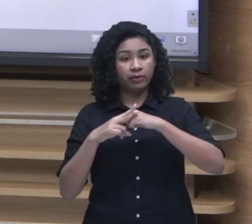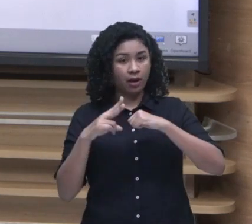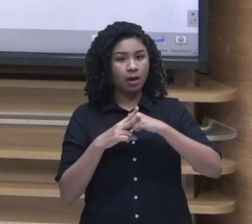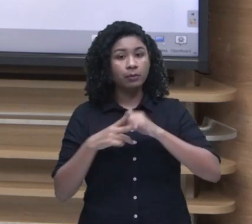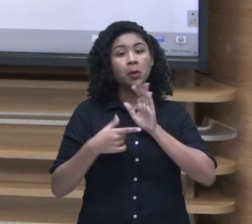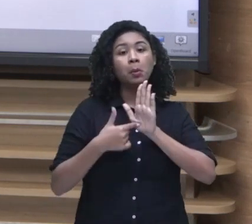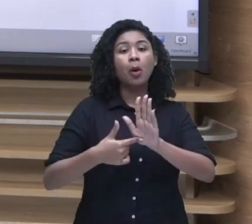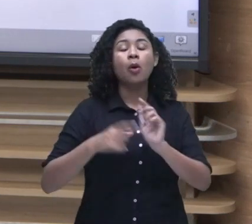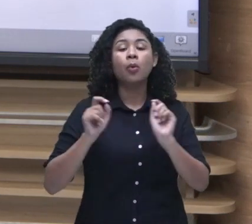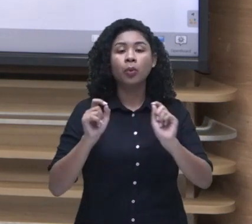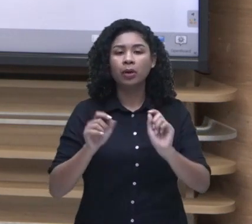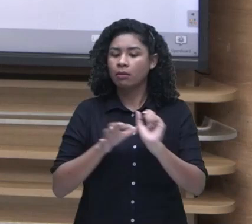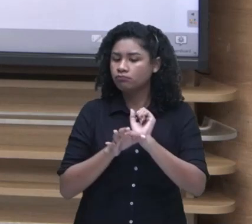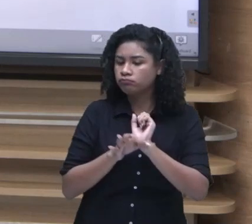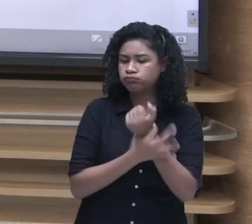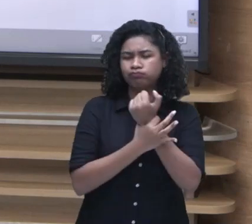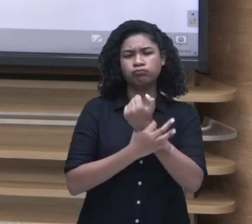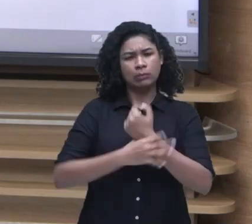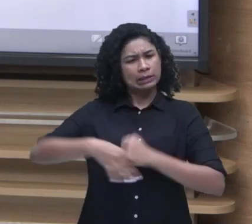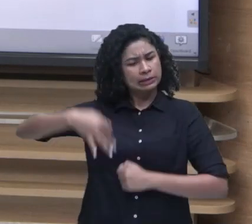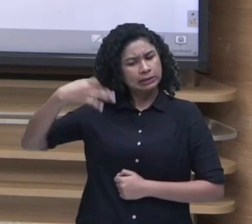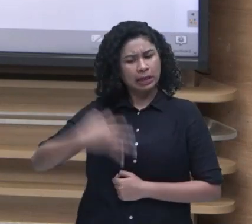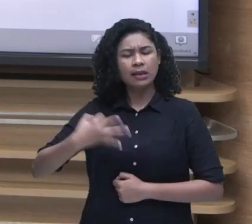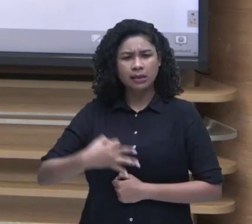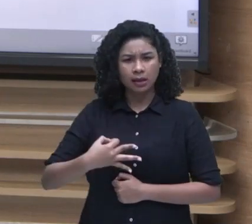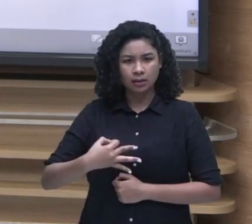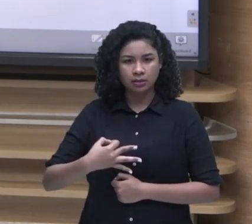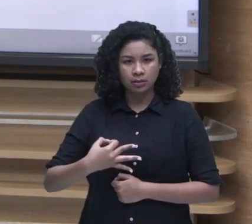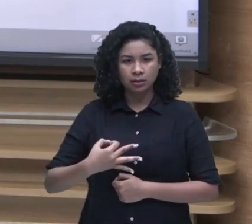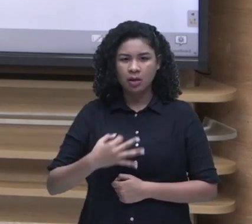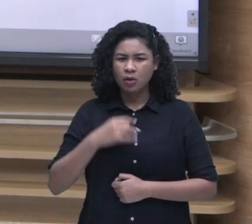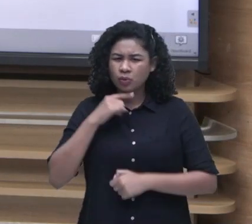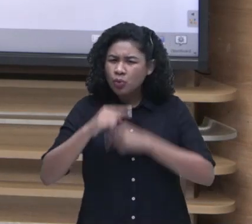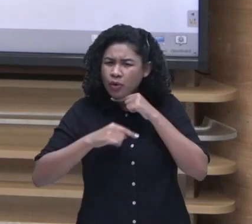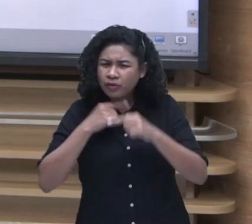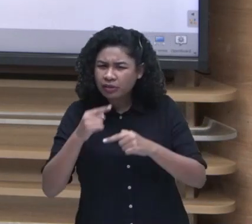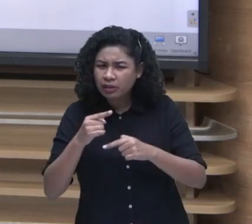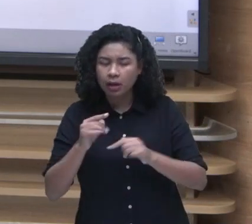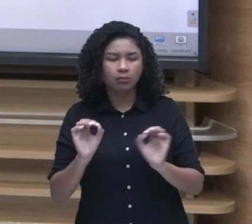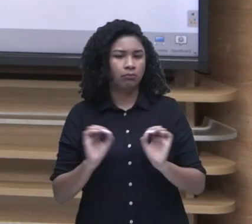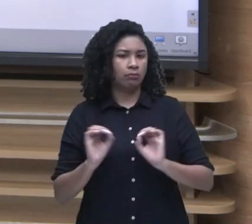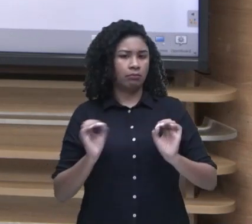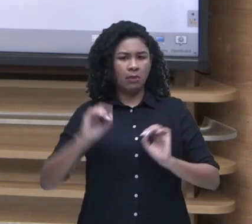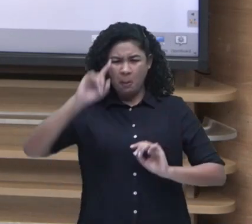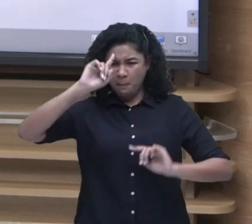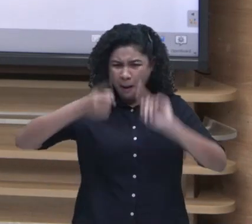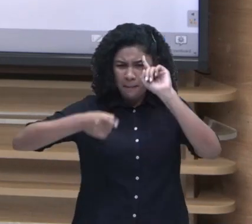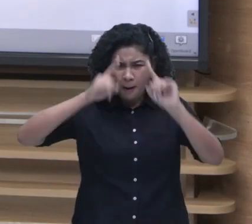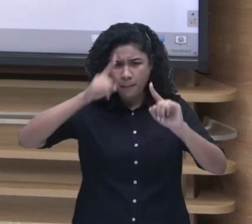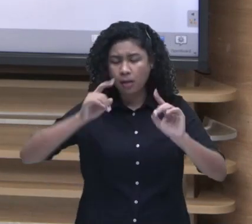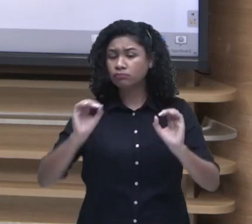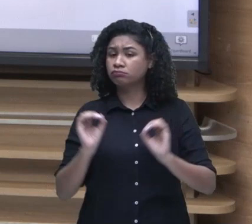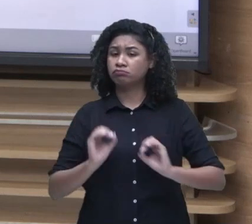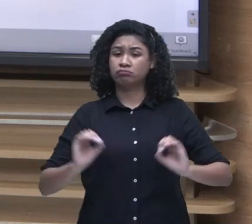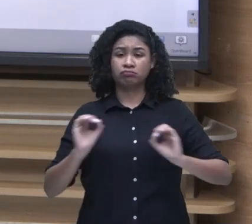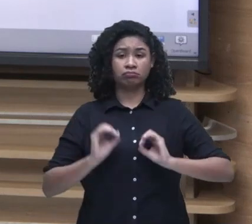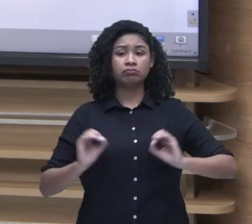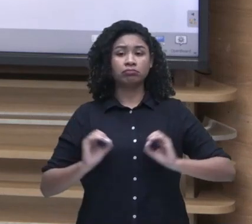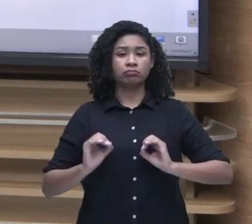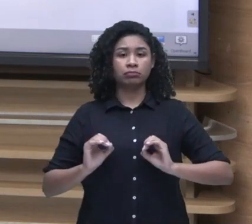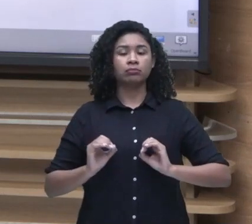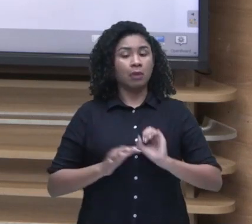certeza, Não expressa uma dúvida e nem dá uma ordem, como a gente vai ver nos demais